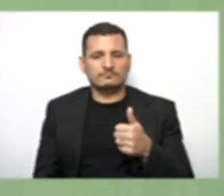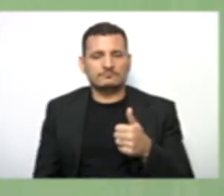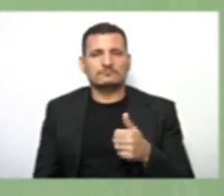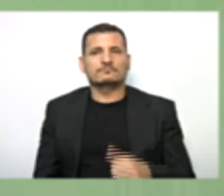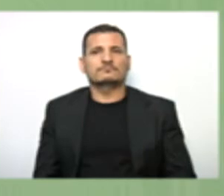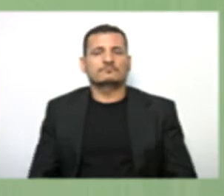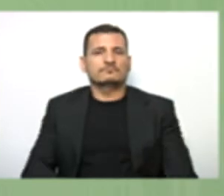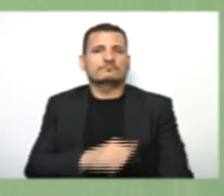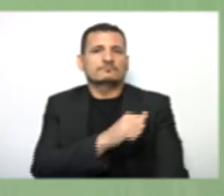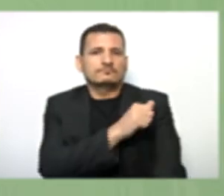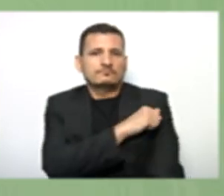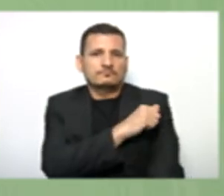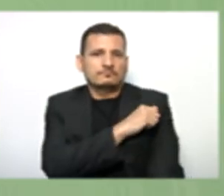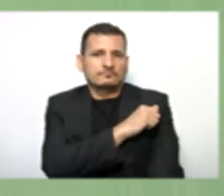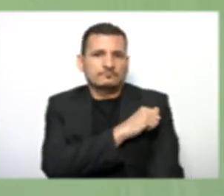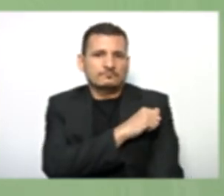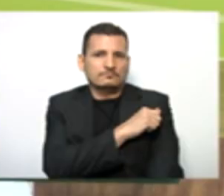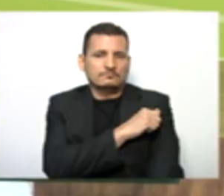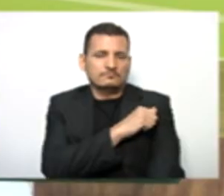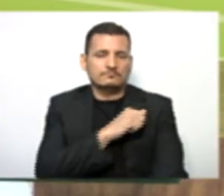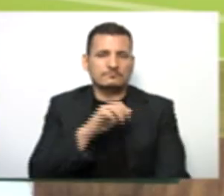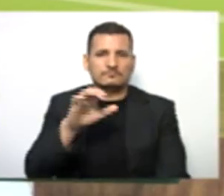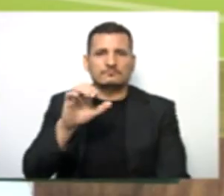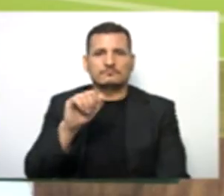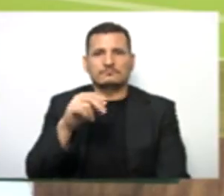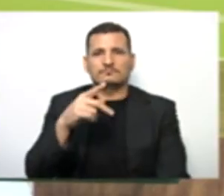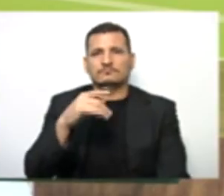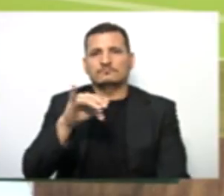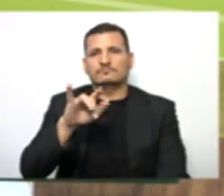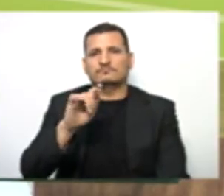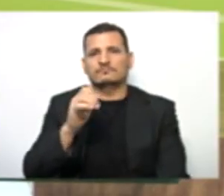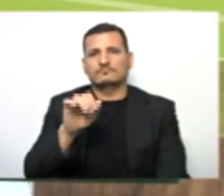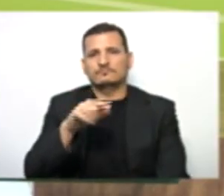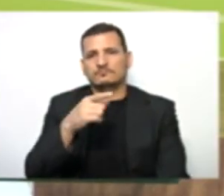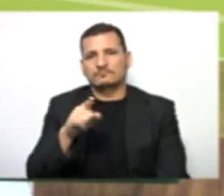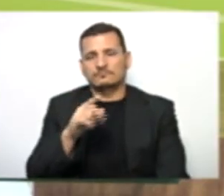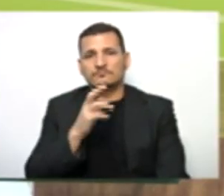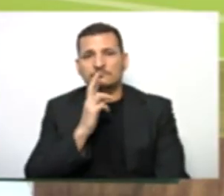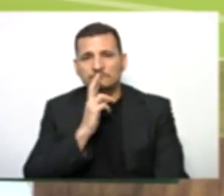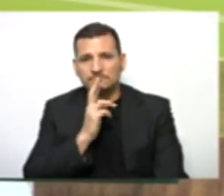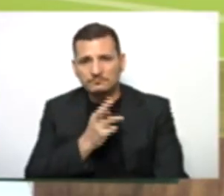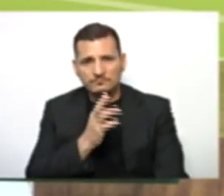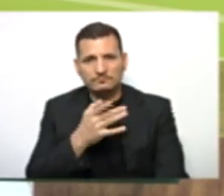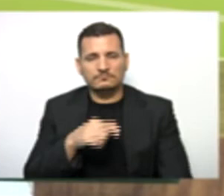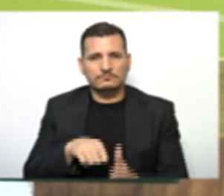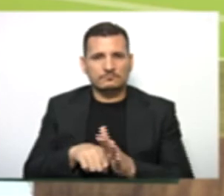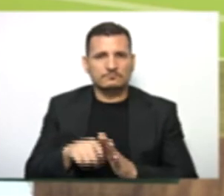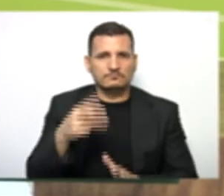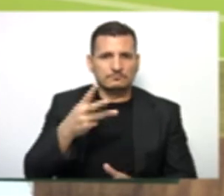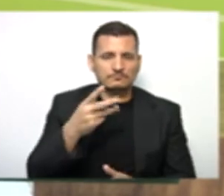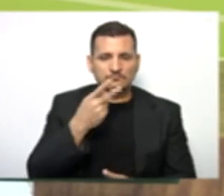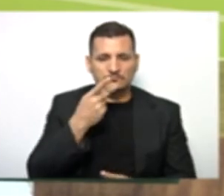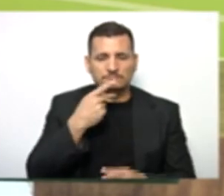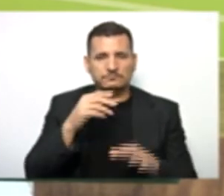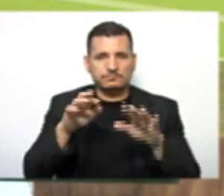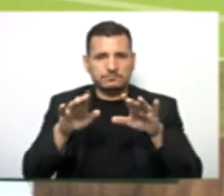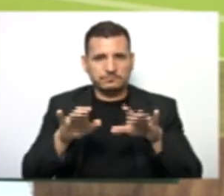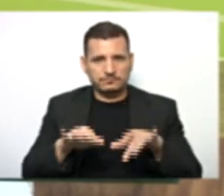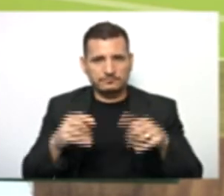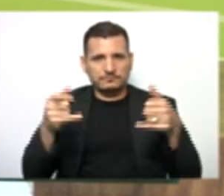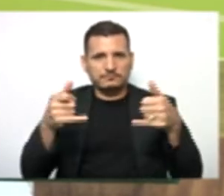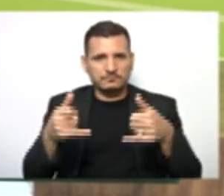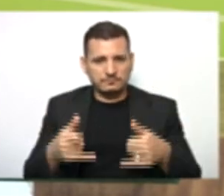uma aluna também. Só mais uma? Lá do Espigão. Ela já respondeu na questão 3, que é escrever o código, o editor de